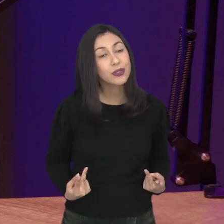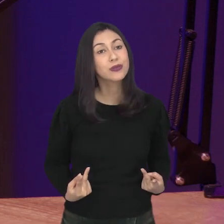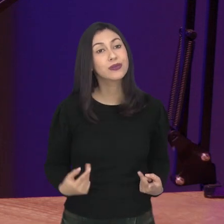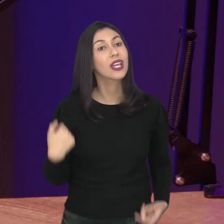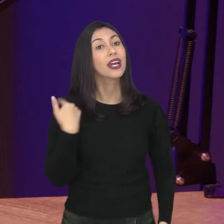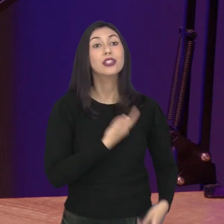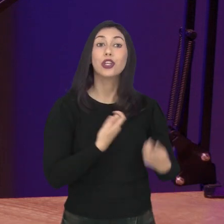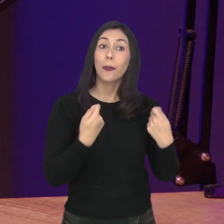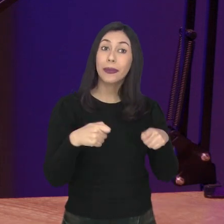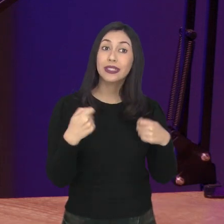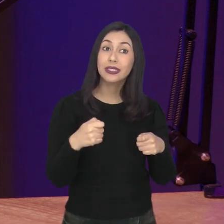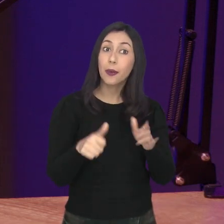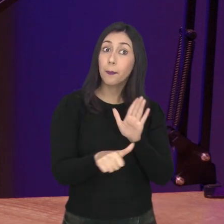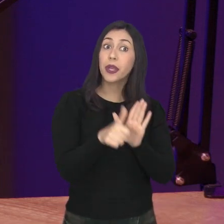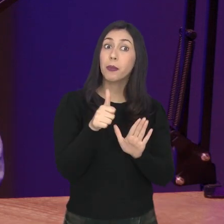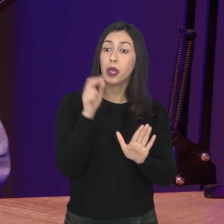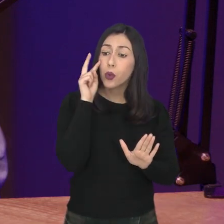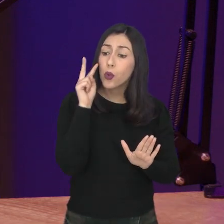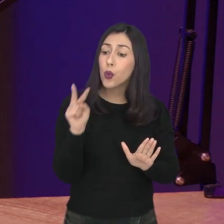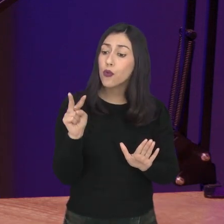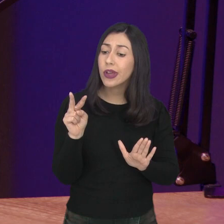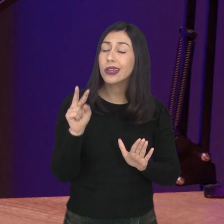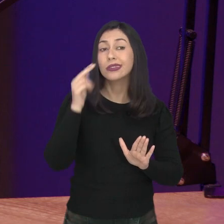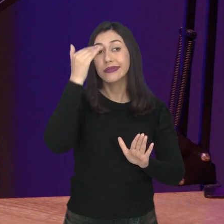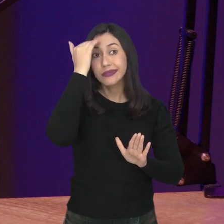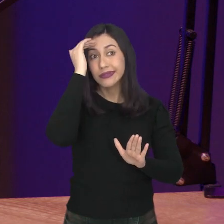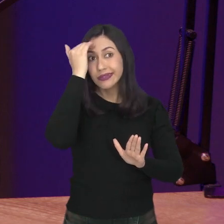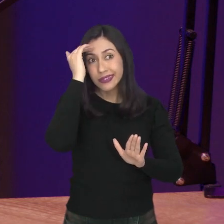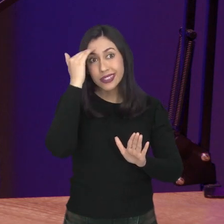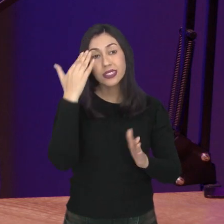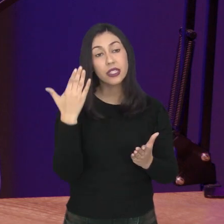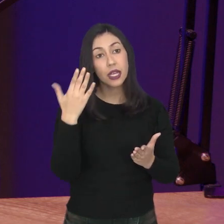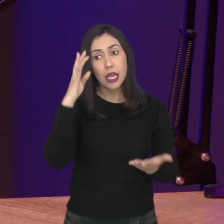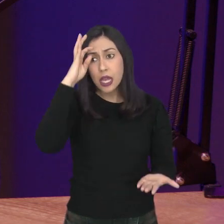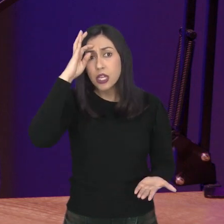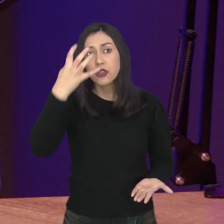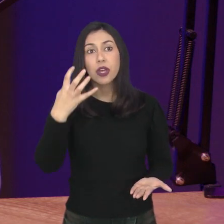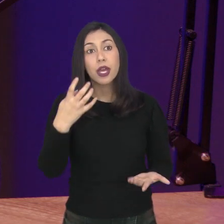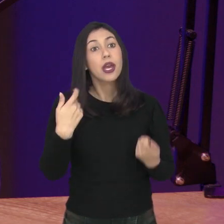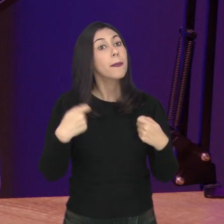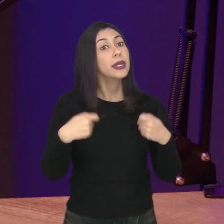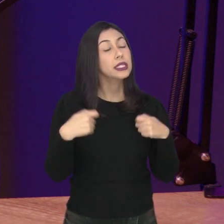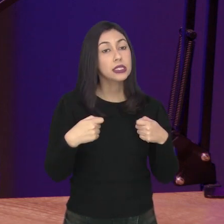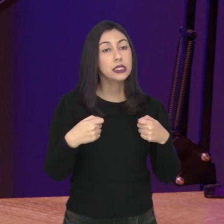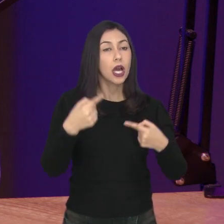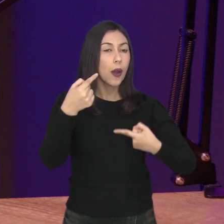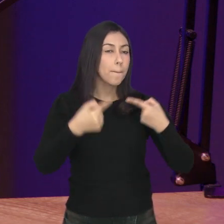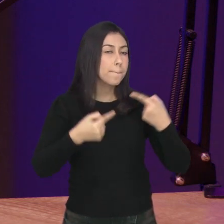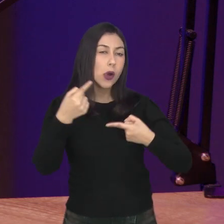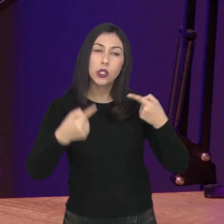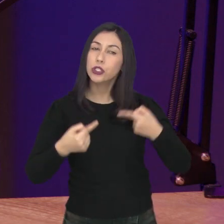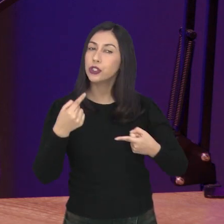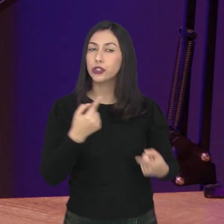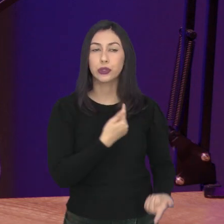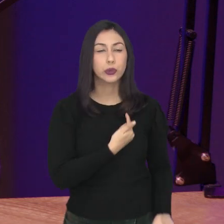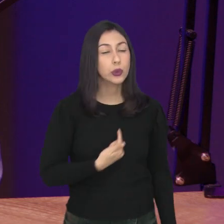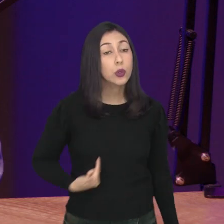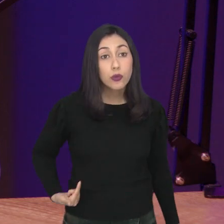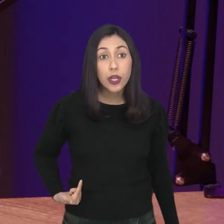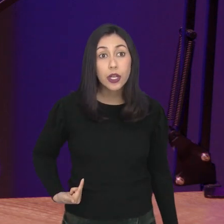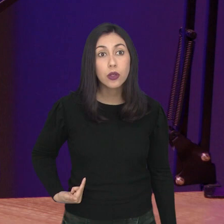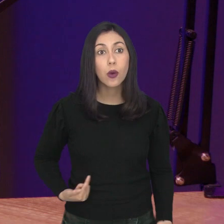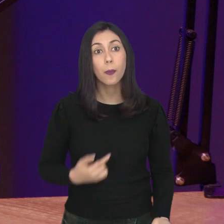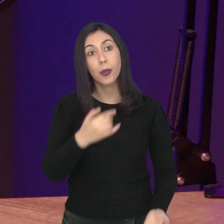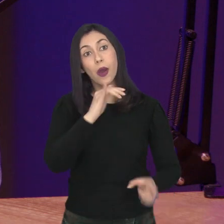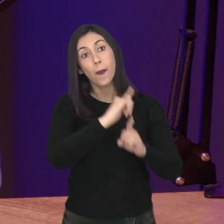Então, a gente precisa resolver esse problema que está nessa pessoa. A gente pode criar políticas de combate ao bullying e tudo mais, mas a gente precisa também olhar